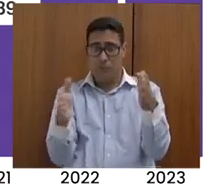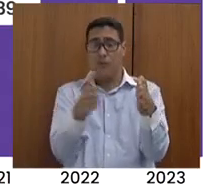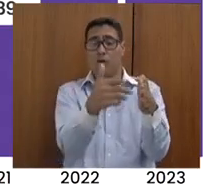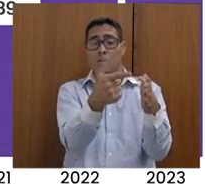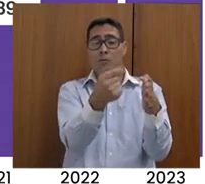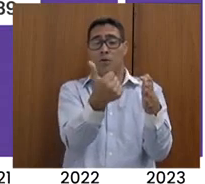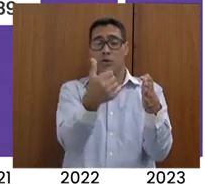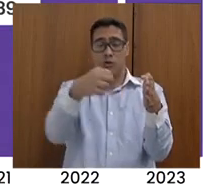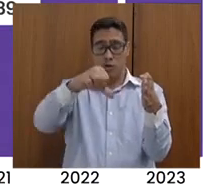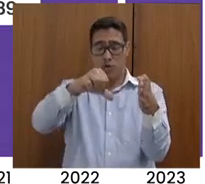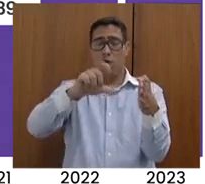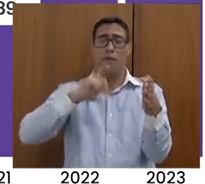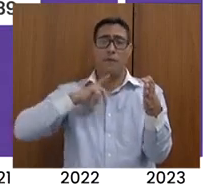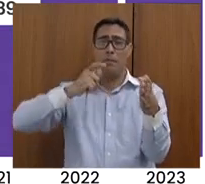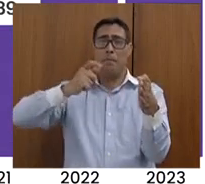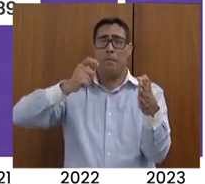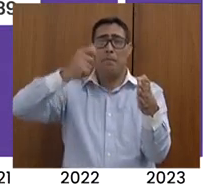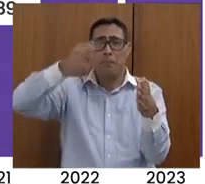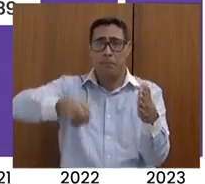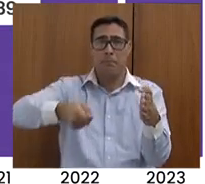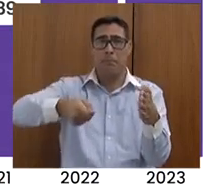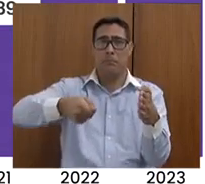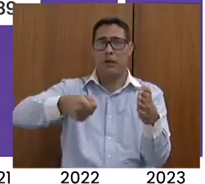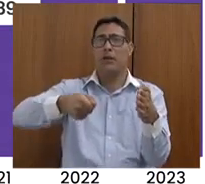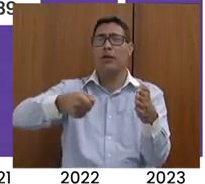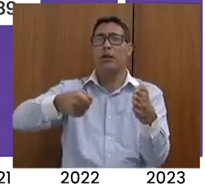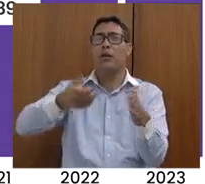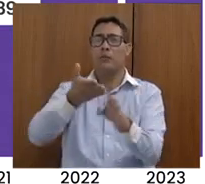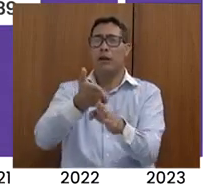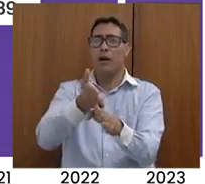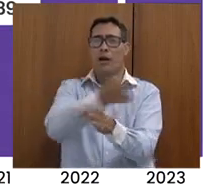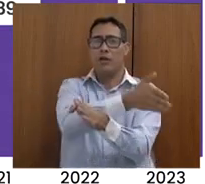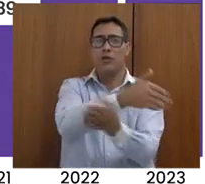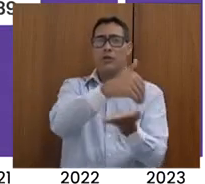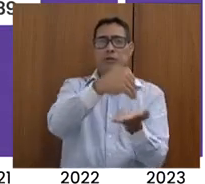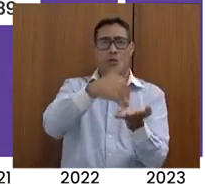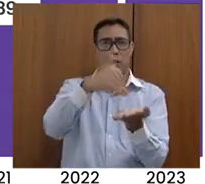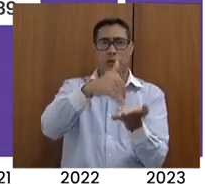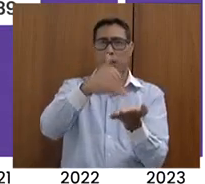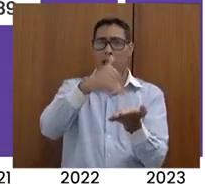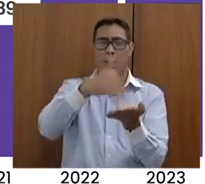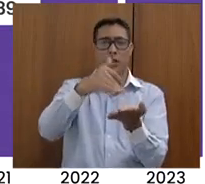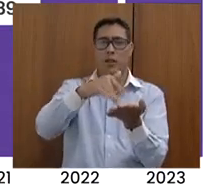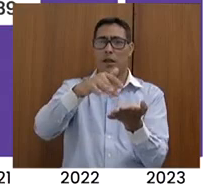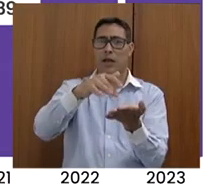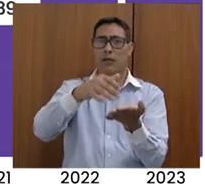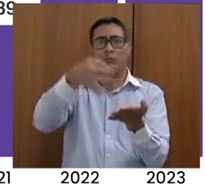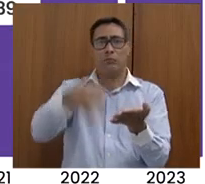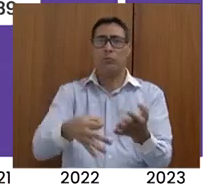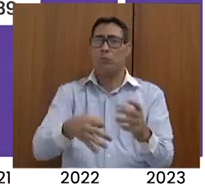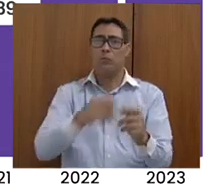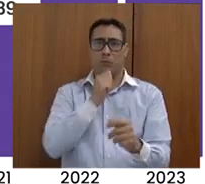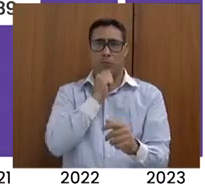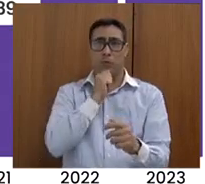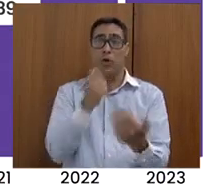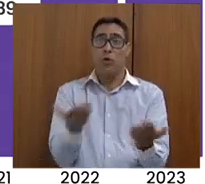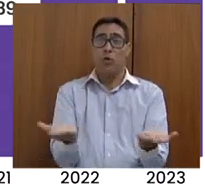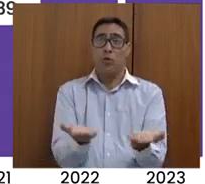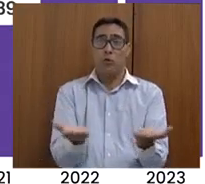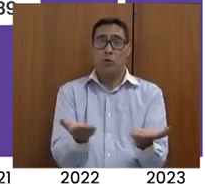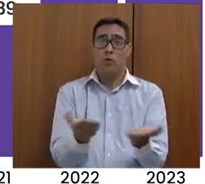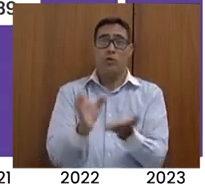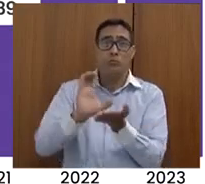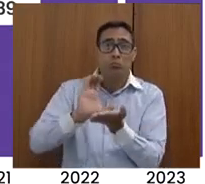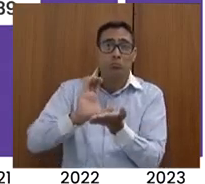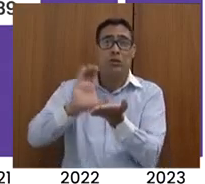2019 pagar o que não foi cumprido com a secretaria de municipais e hoje estamos investindo 853 milhões em